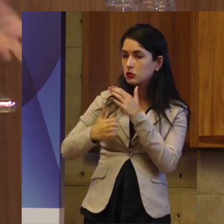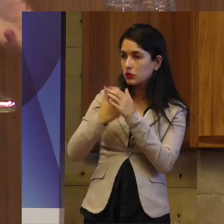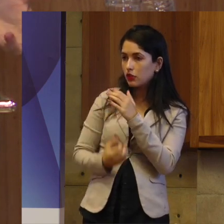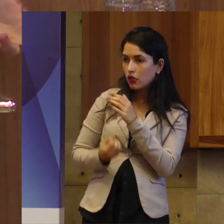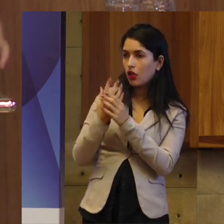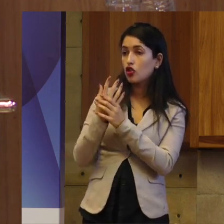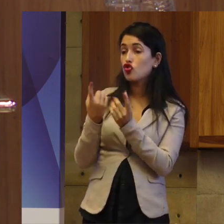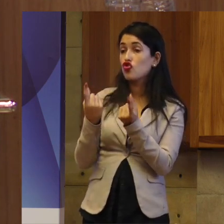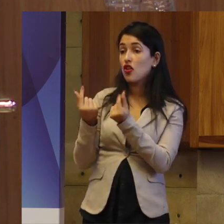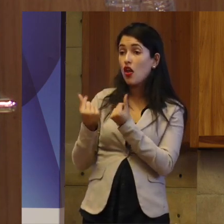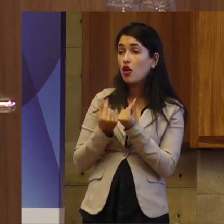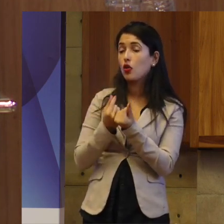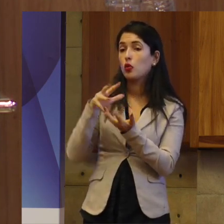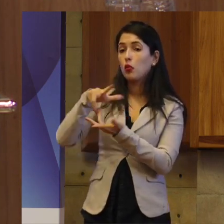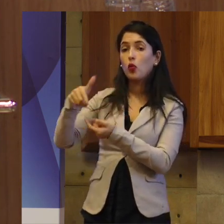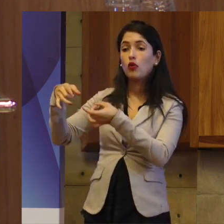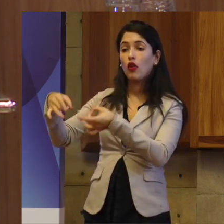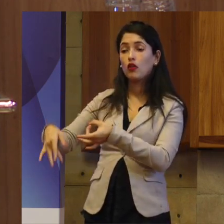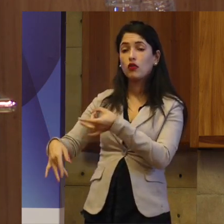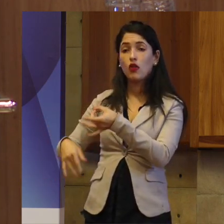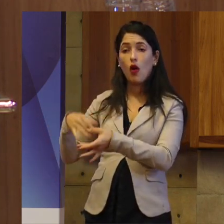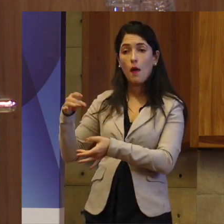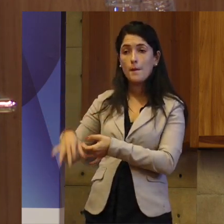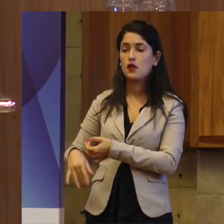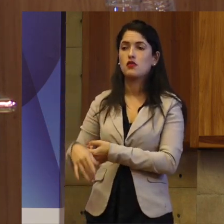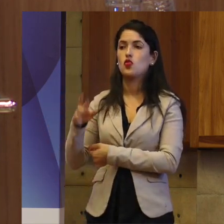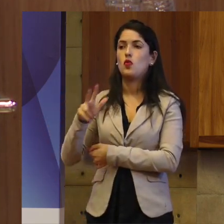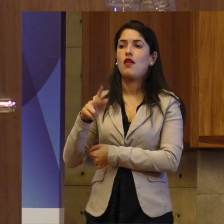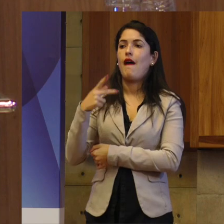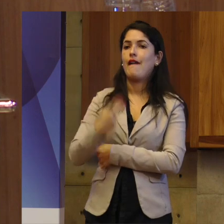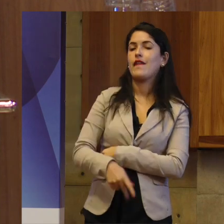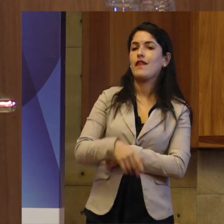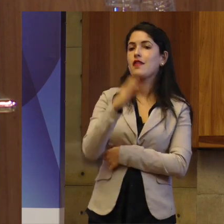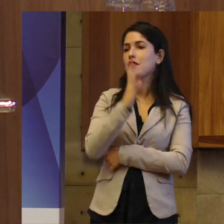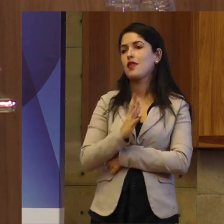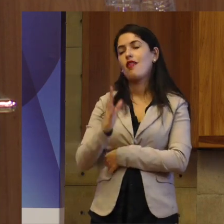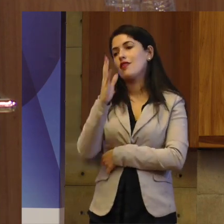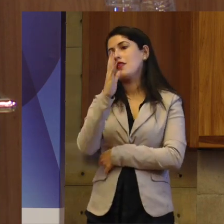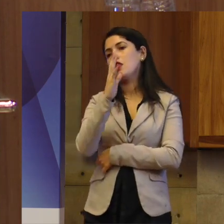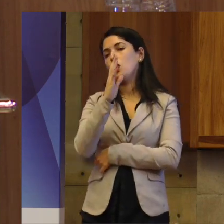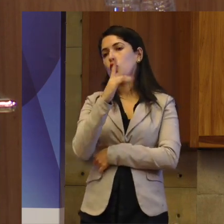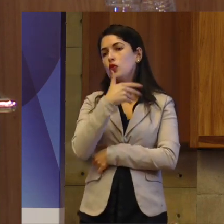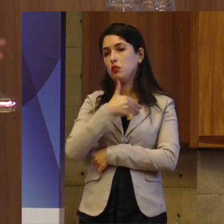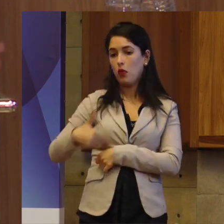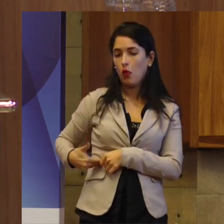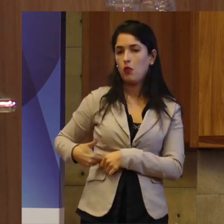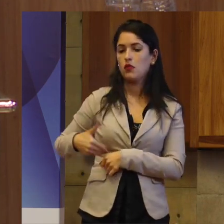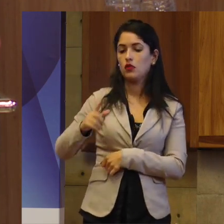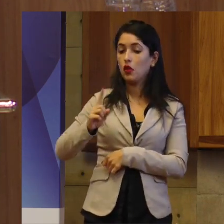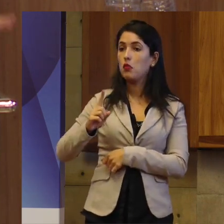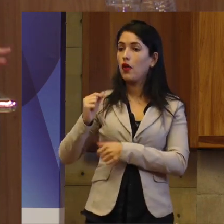mundo está sobrando, né? As pessoas, não aqui entre nós, não, certamente não no setor público brasileiro, mas entre